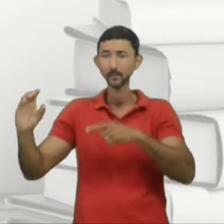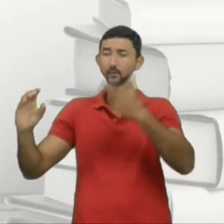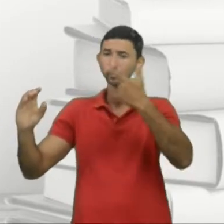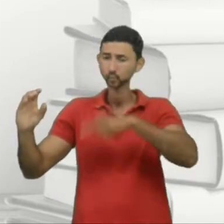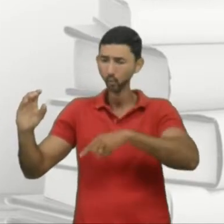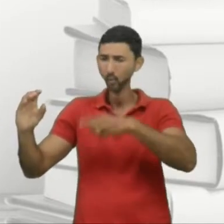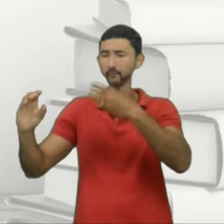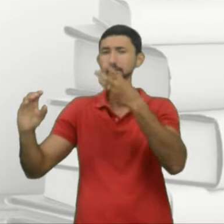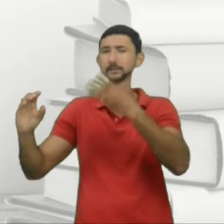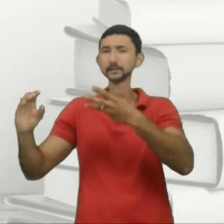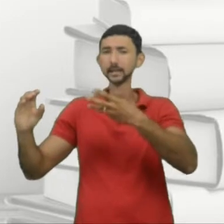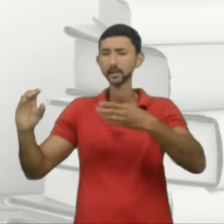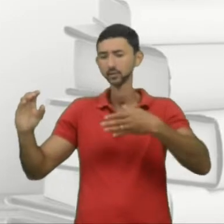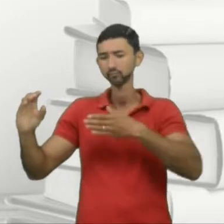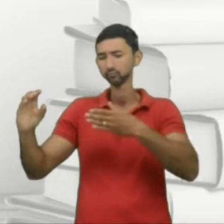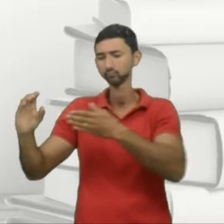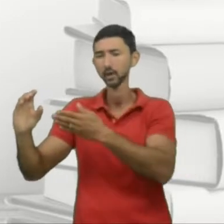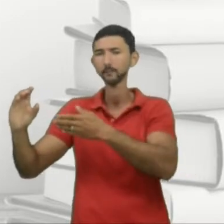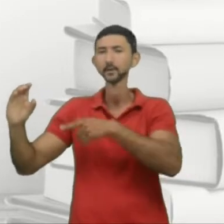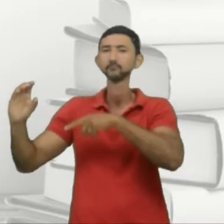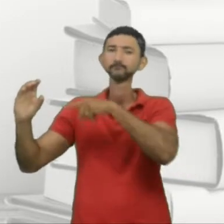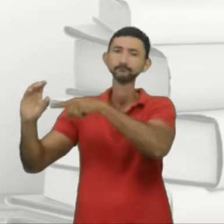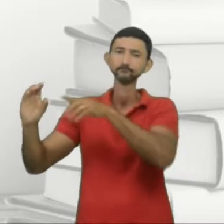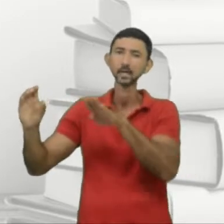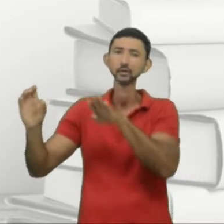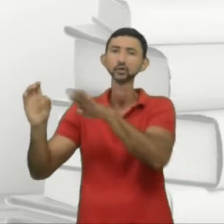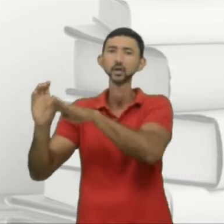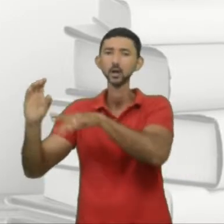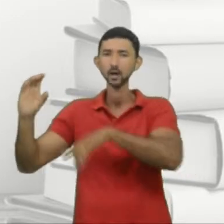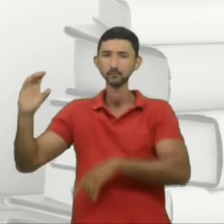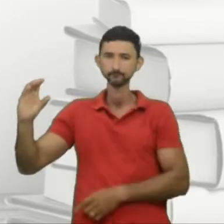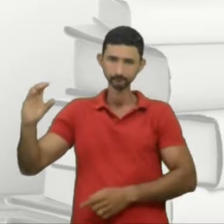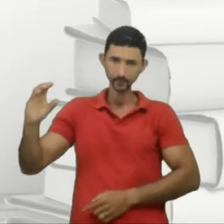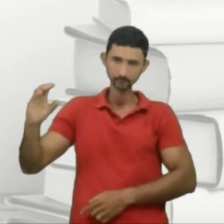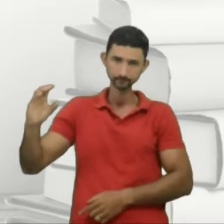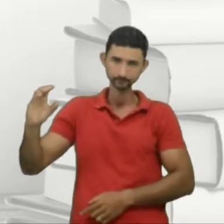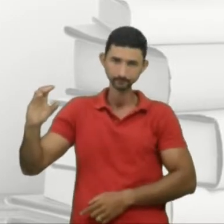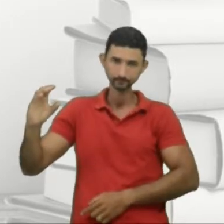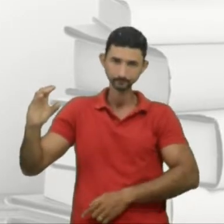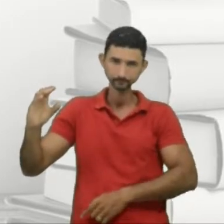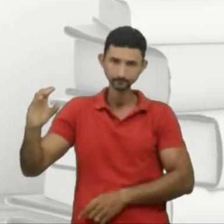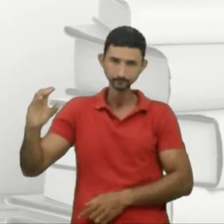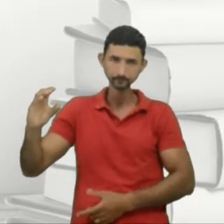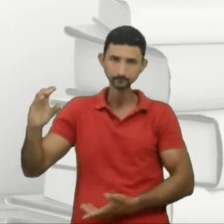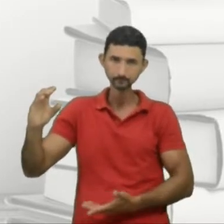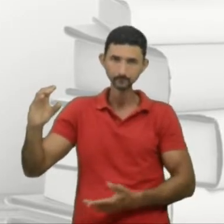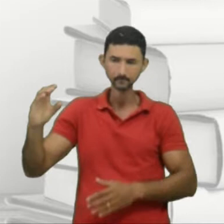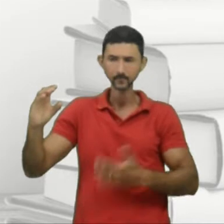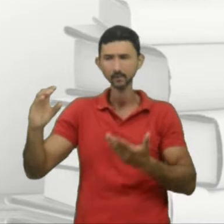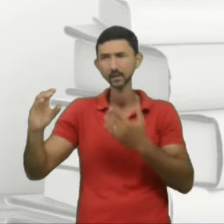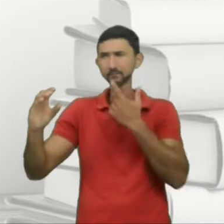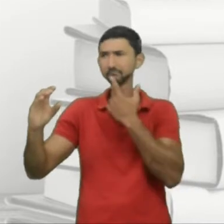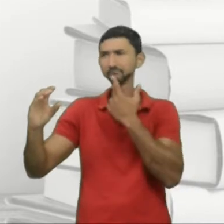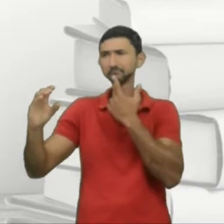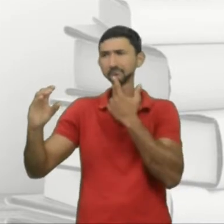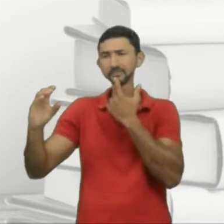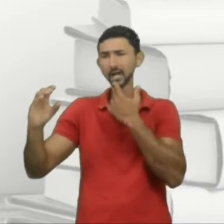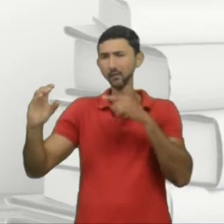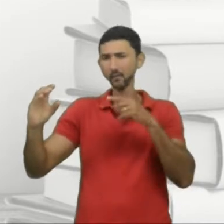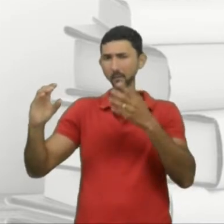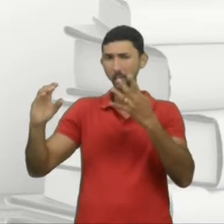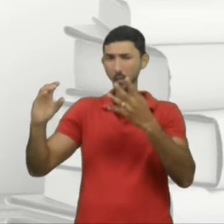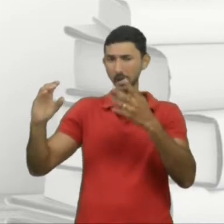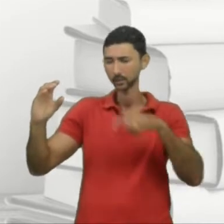novamente os 3 caminhos, conforme você já verificou anteriormente. E você fala, não, eu posso ir por esse